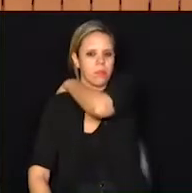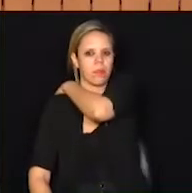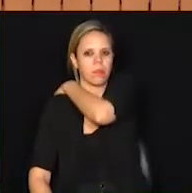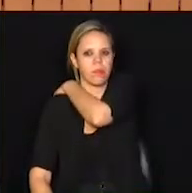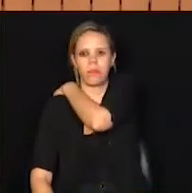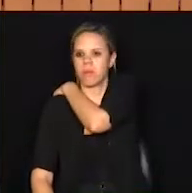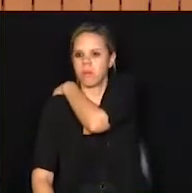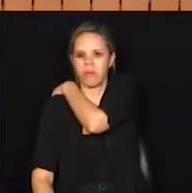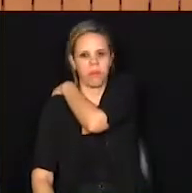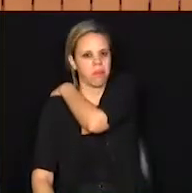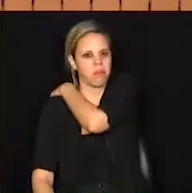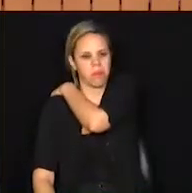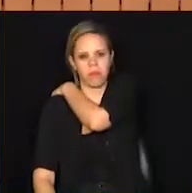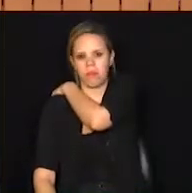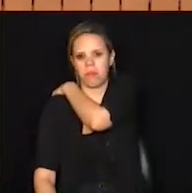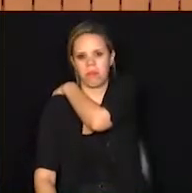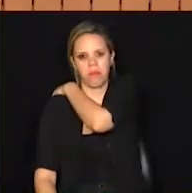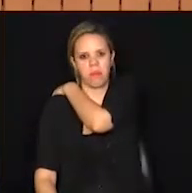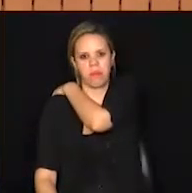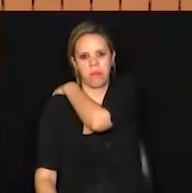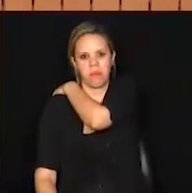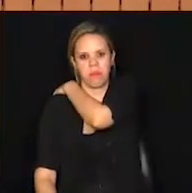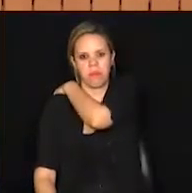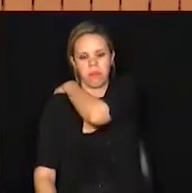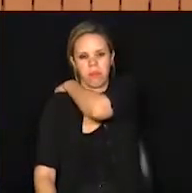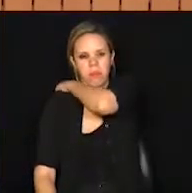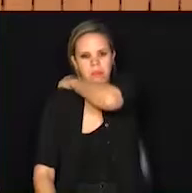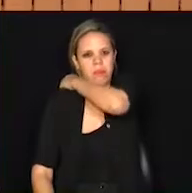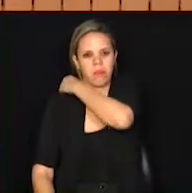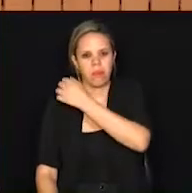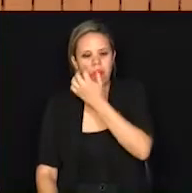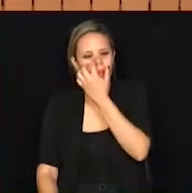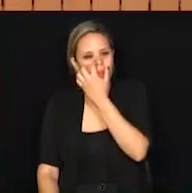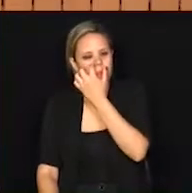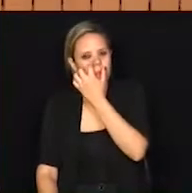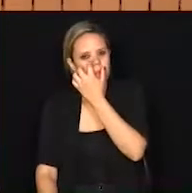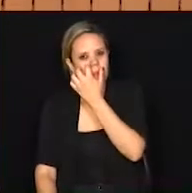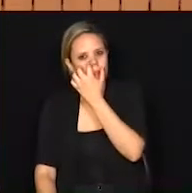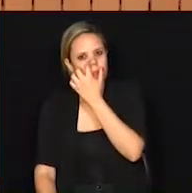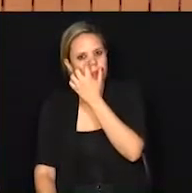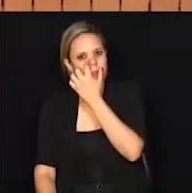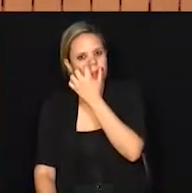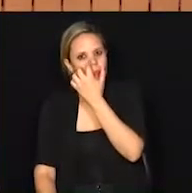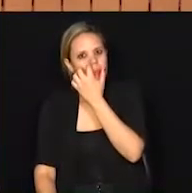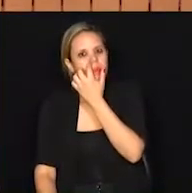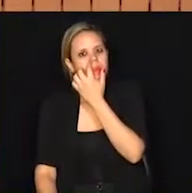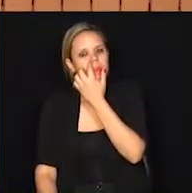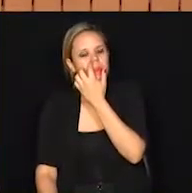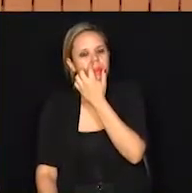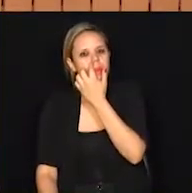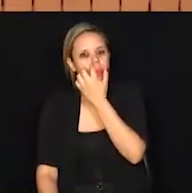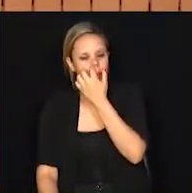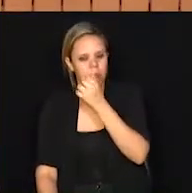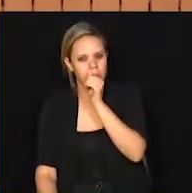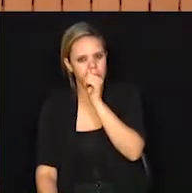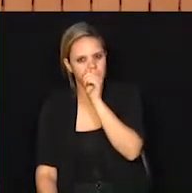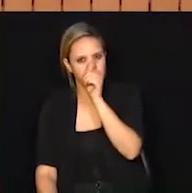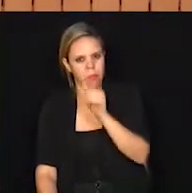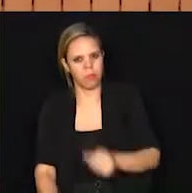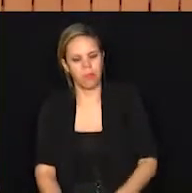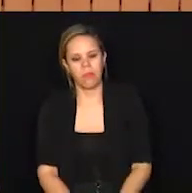instituições clandestinas. Infelizmente, elas existem, elas são escolas não legalizadas, centros de recreações, brinquedotecas e